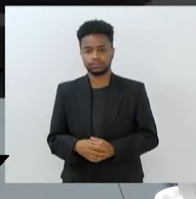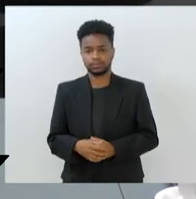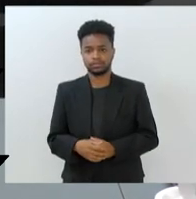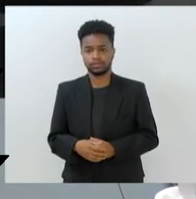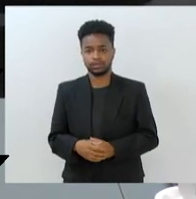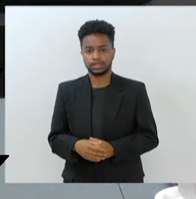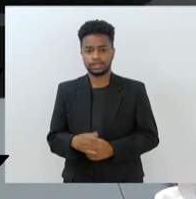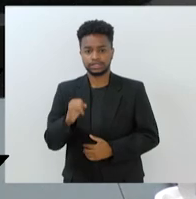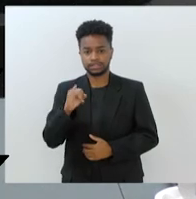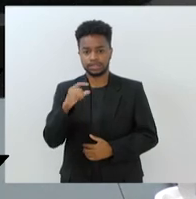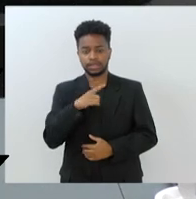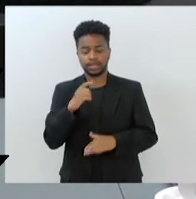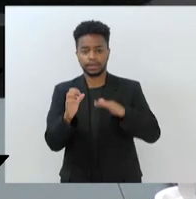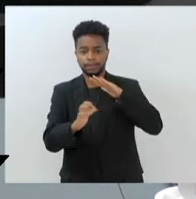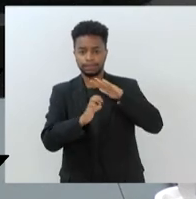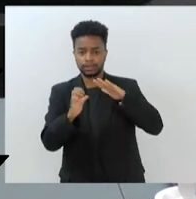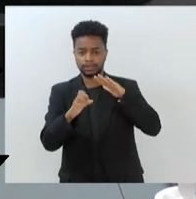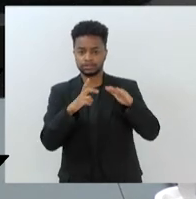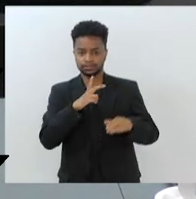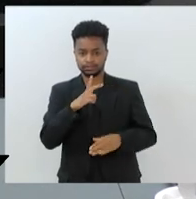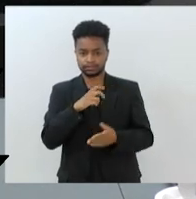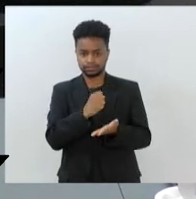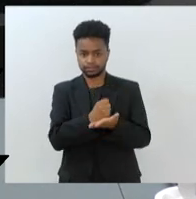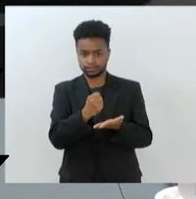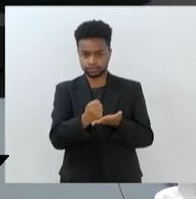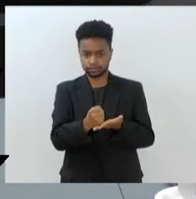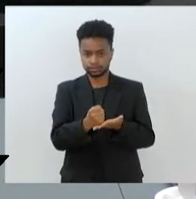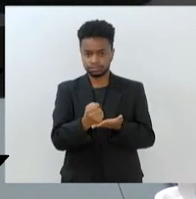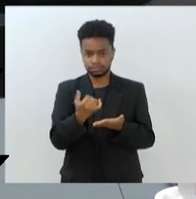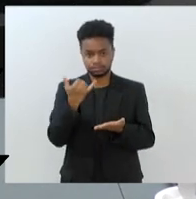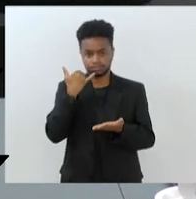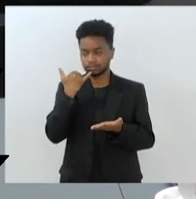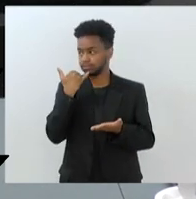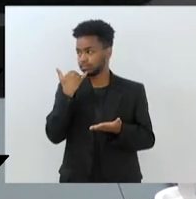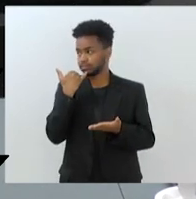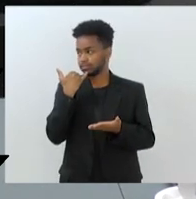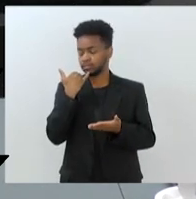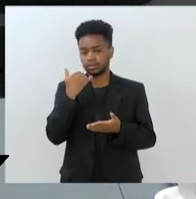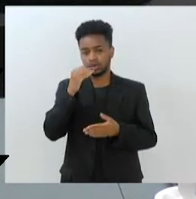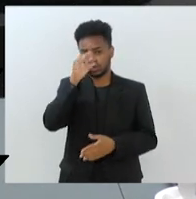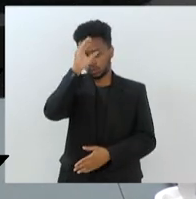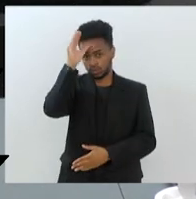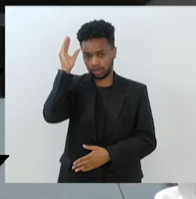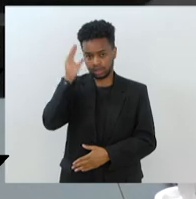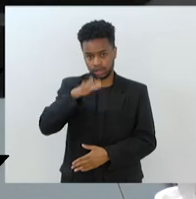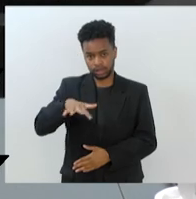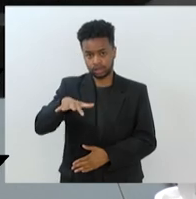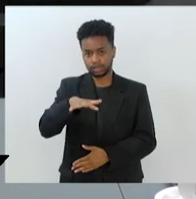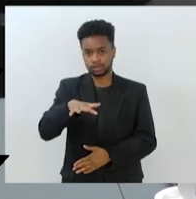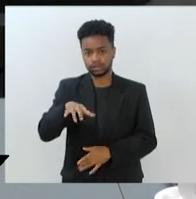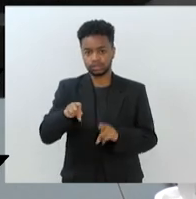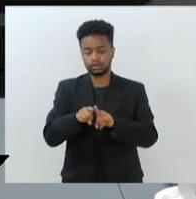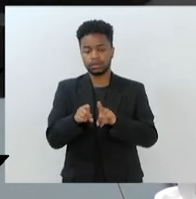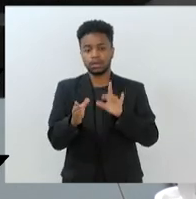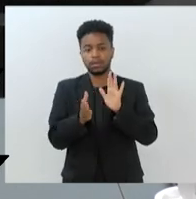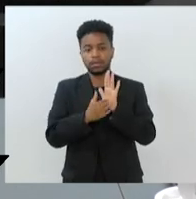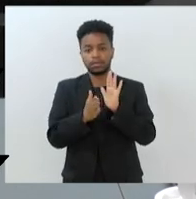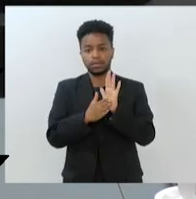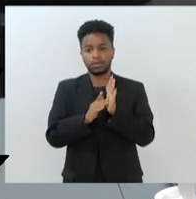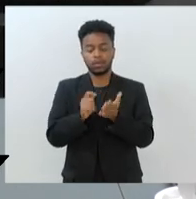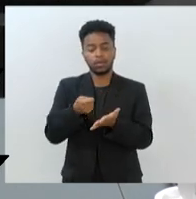contratado por uma empresa privada de telefonar para os clientes e propor a